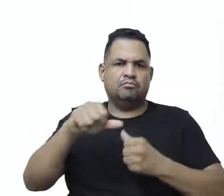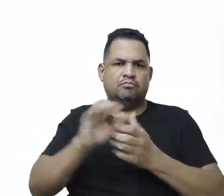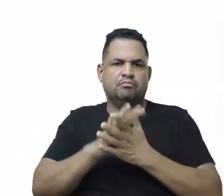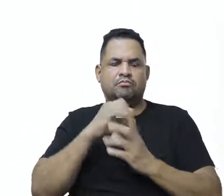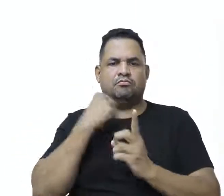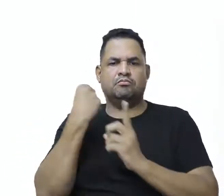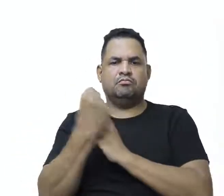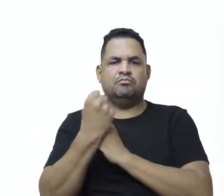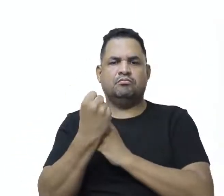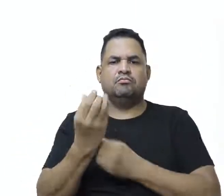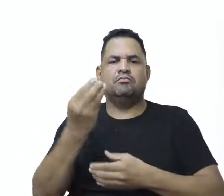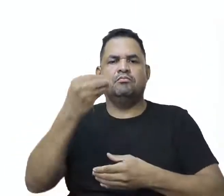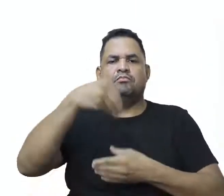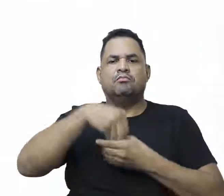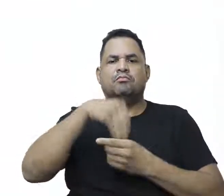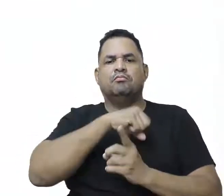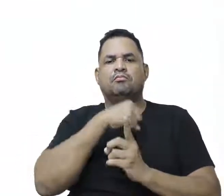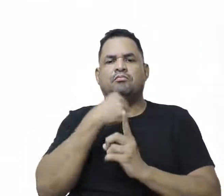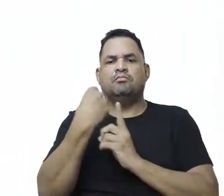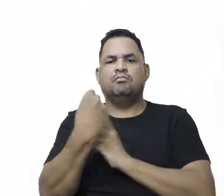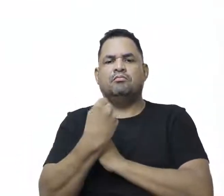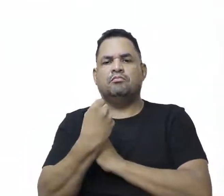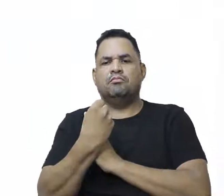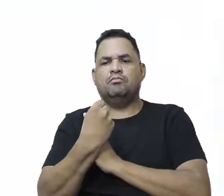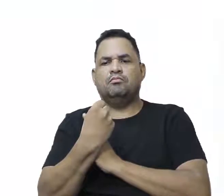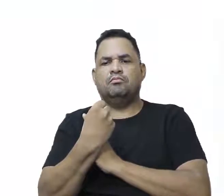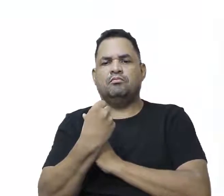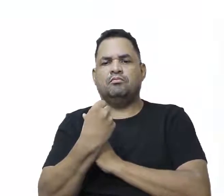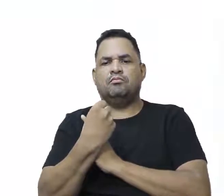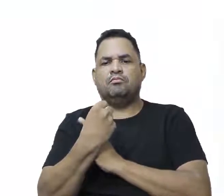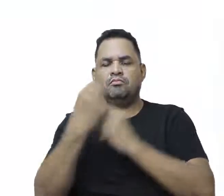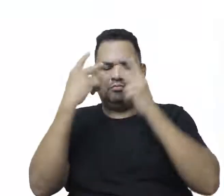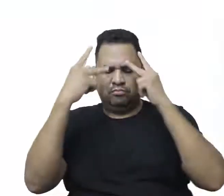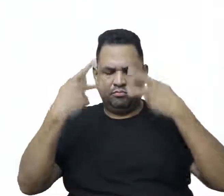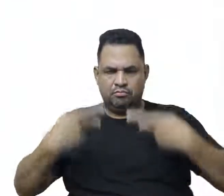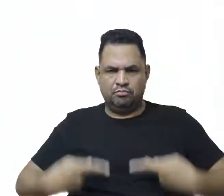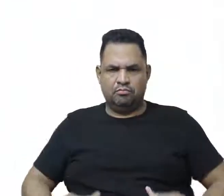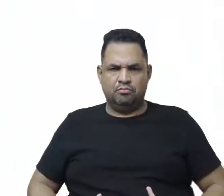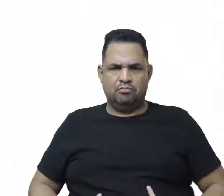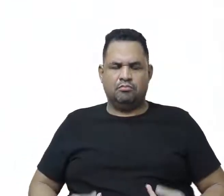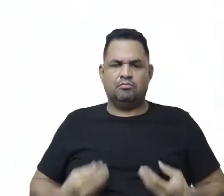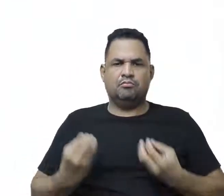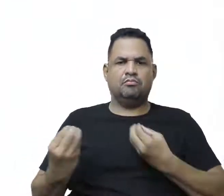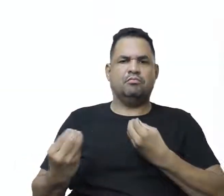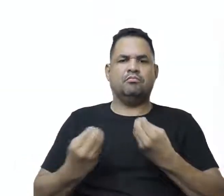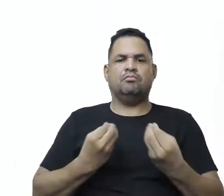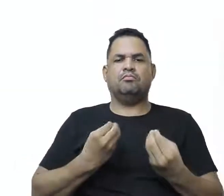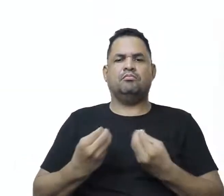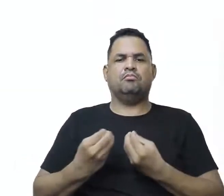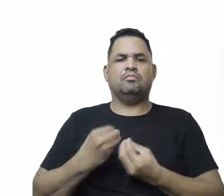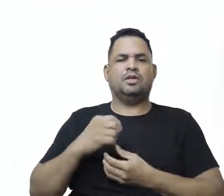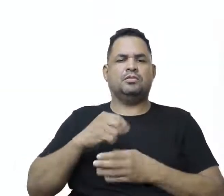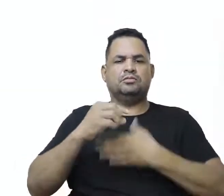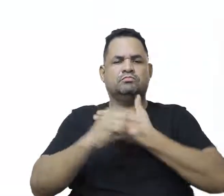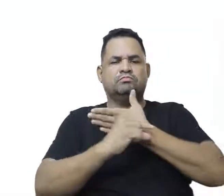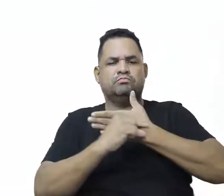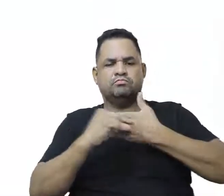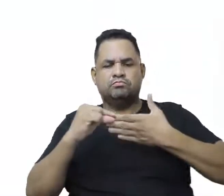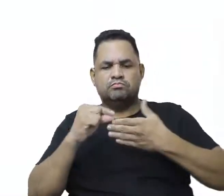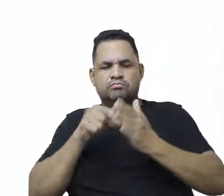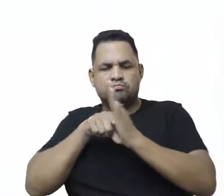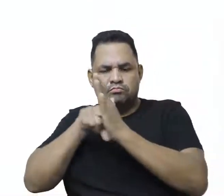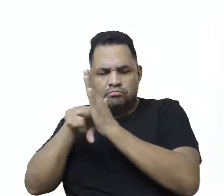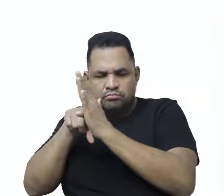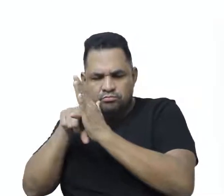transformação social nas sociedades humanas Então como que esses autores que esses